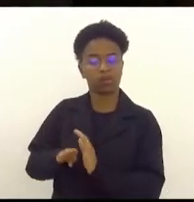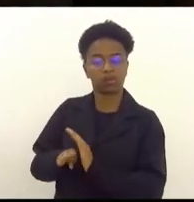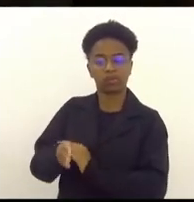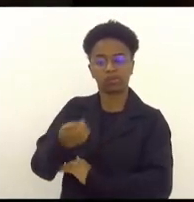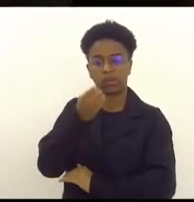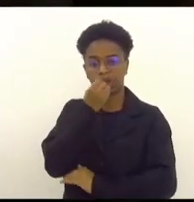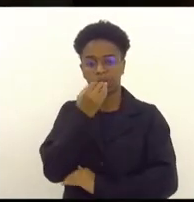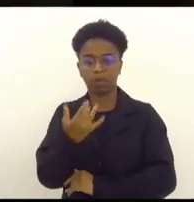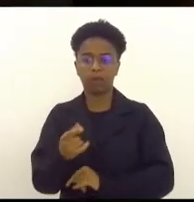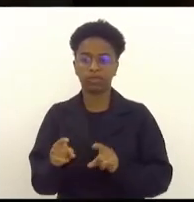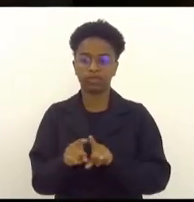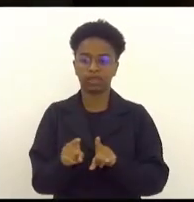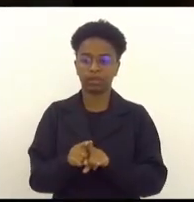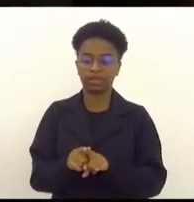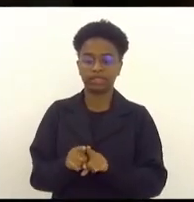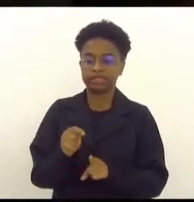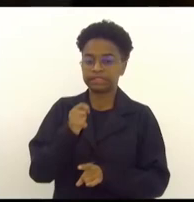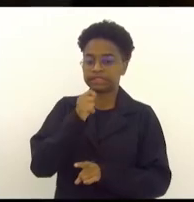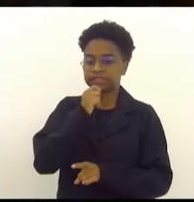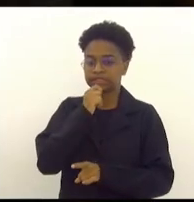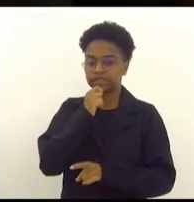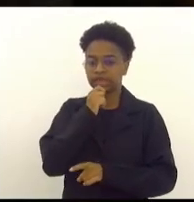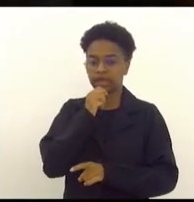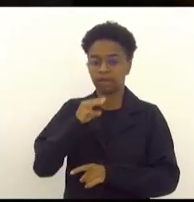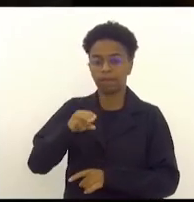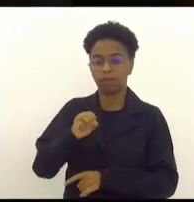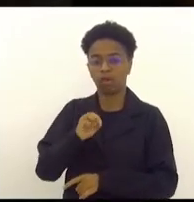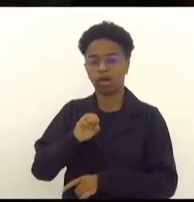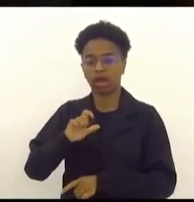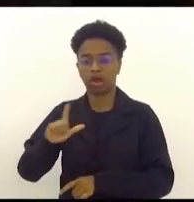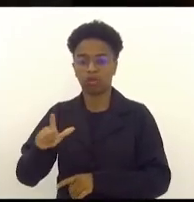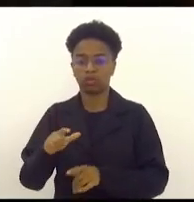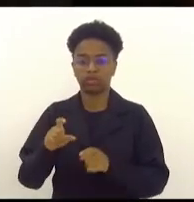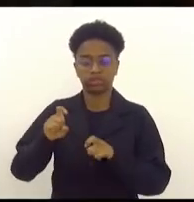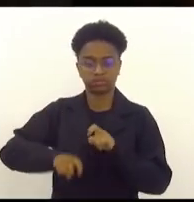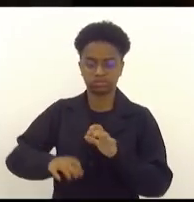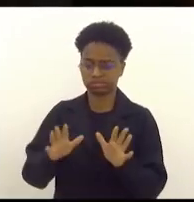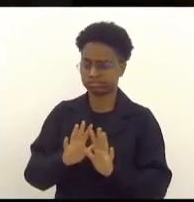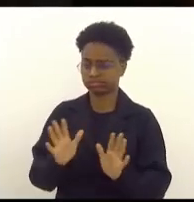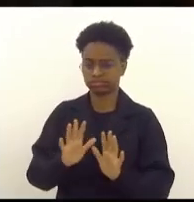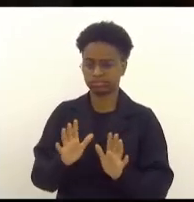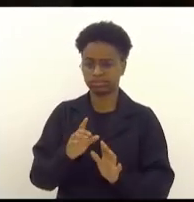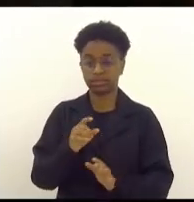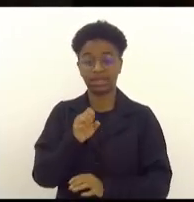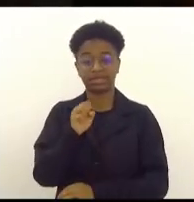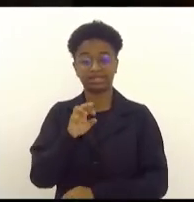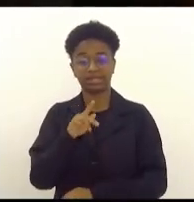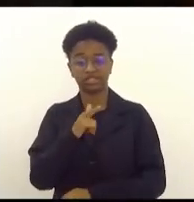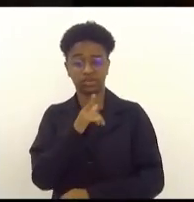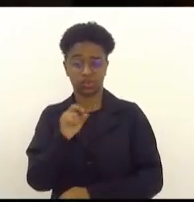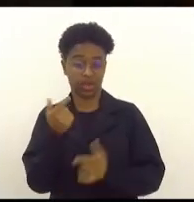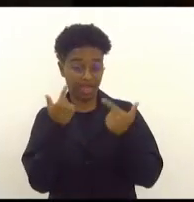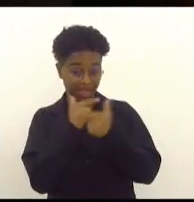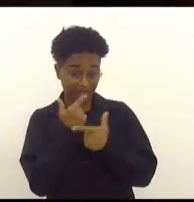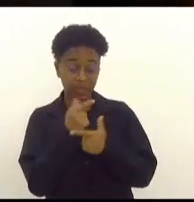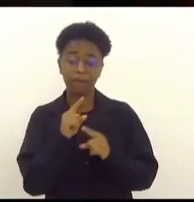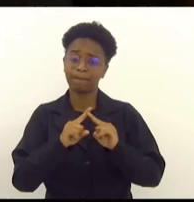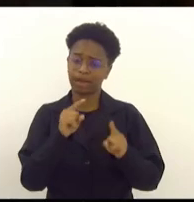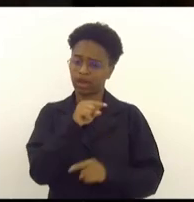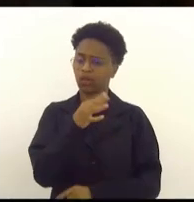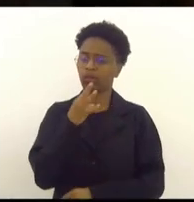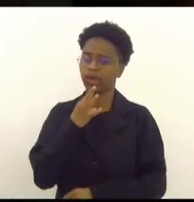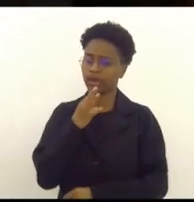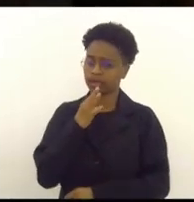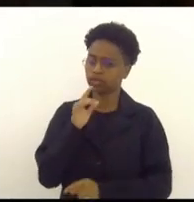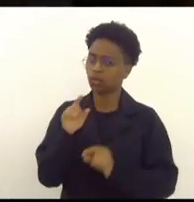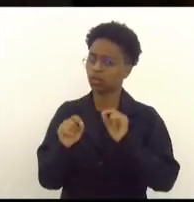a moralidade sexual não é absolutamente nada disso o doutor Serginho tá rindo mas ele conhece exatamente o que eu tô falando